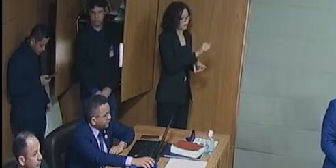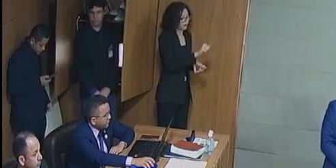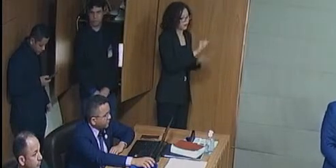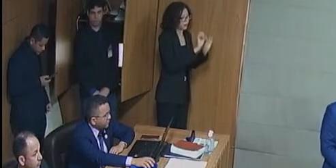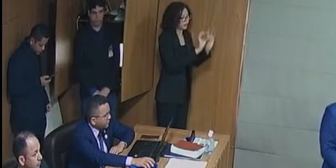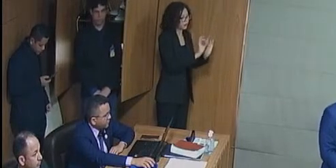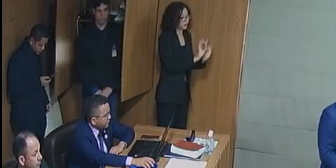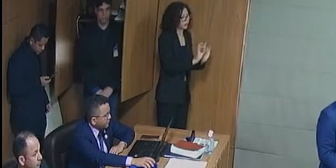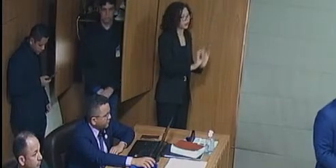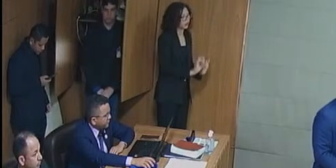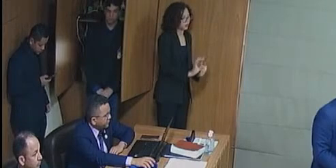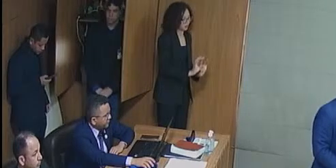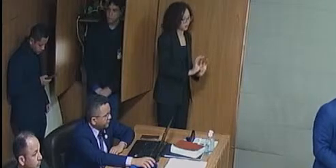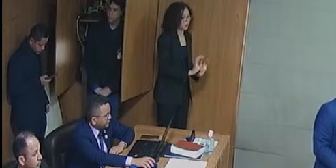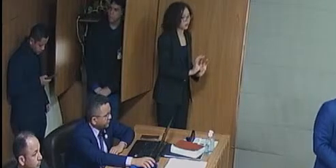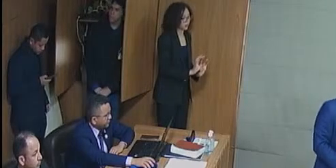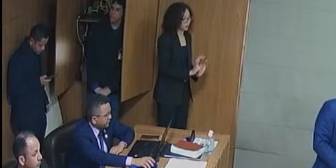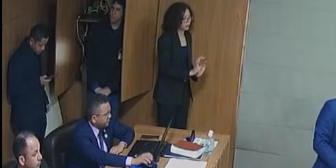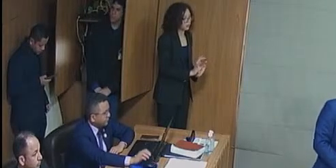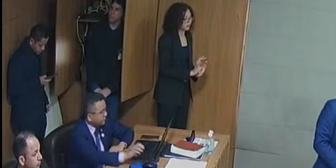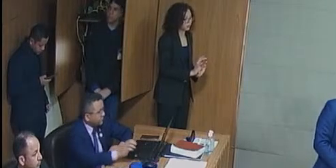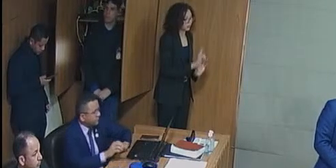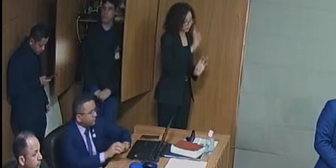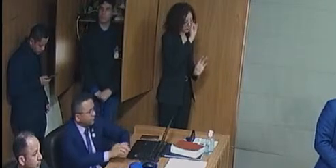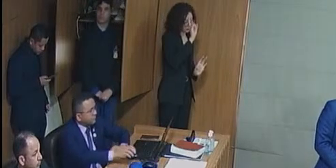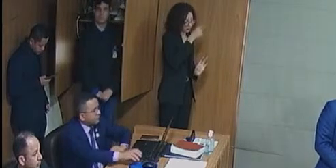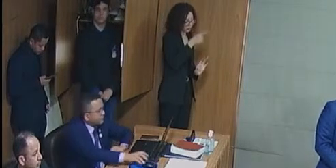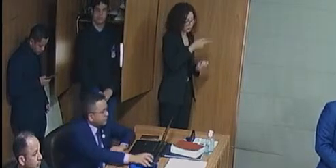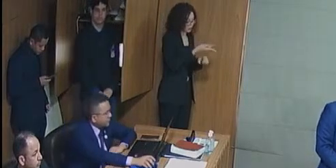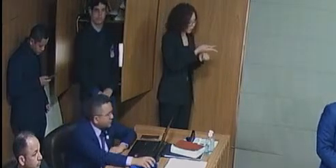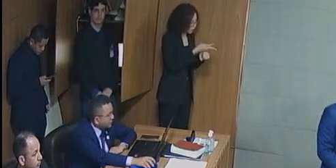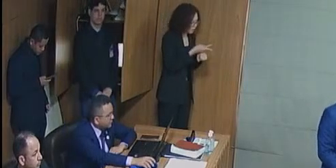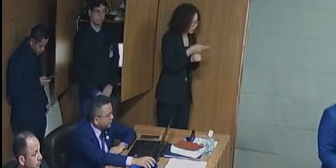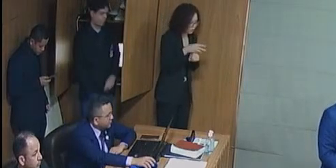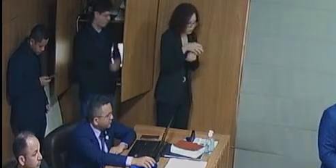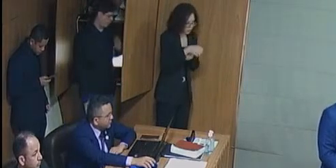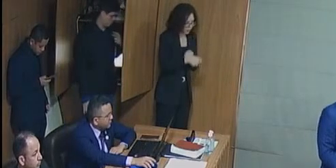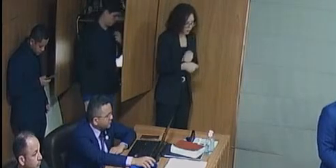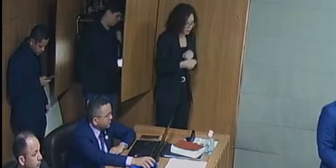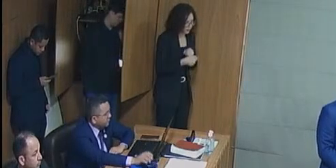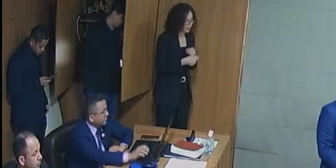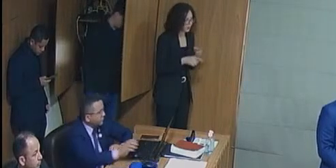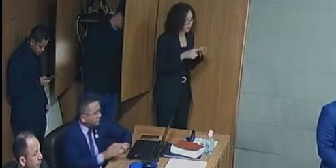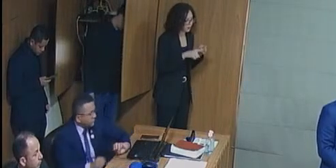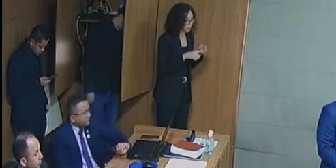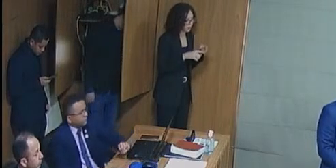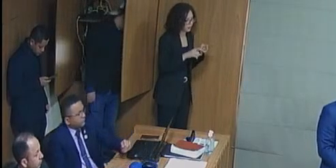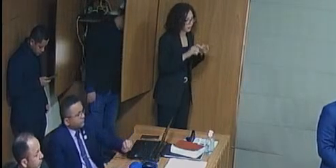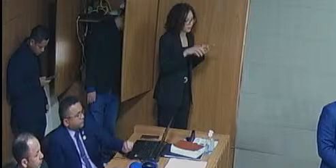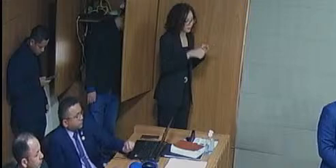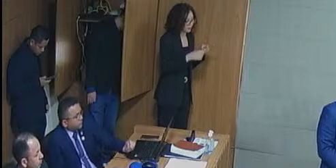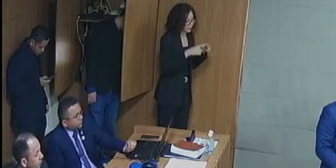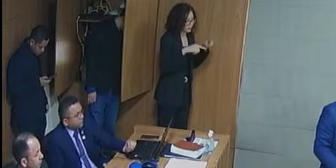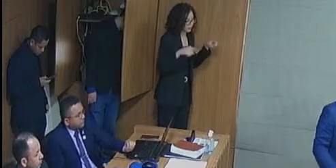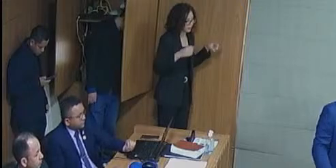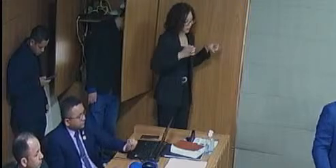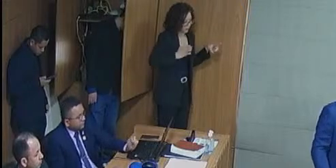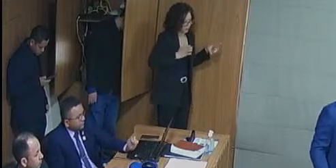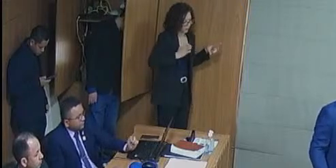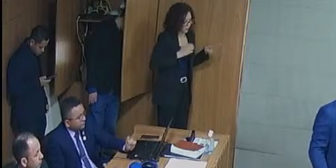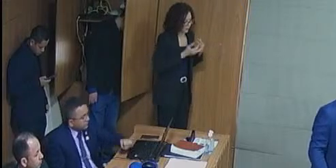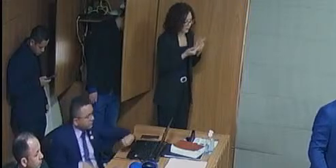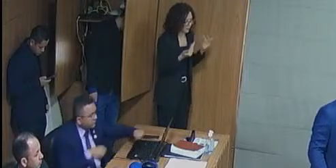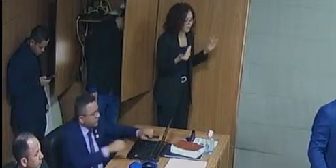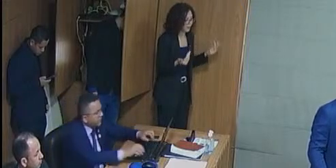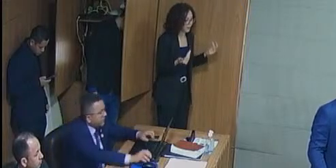que foi dado uma decisão de busca e apreensão sequestro de bens